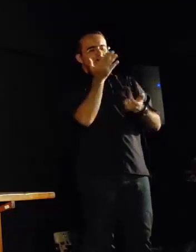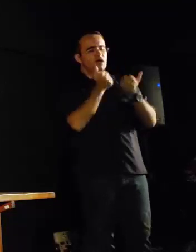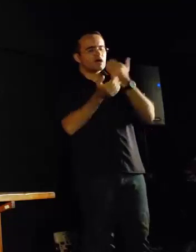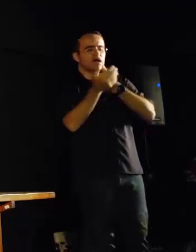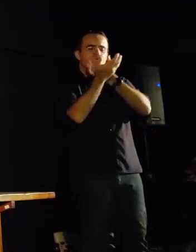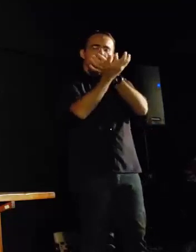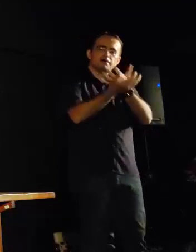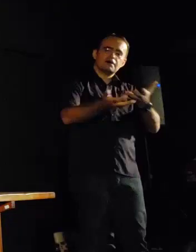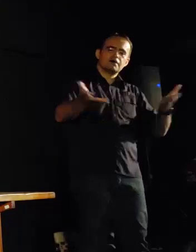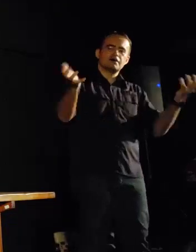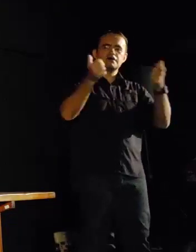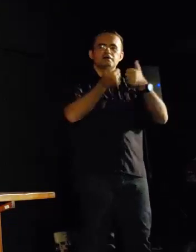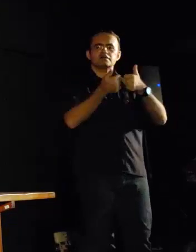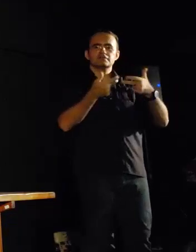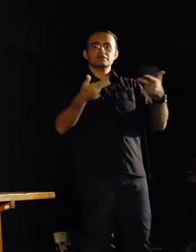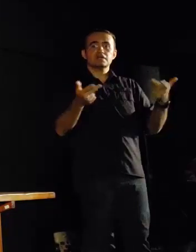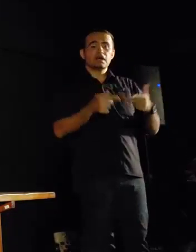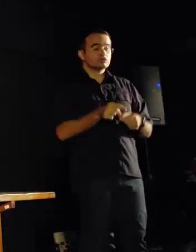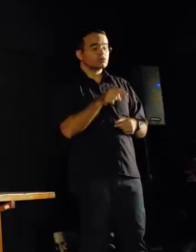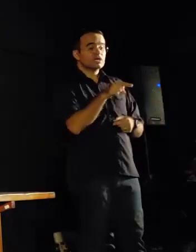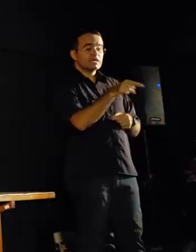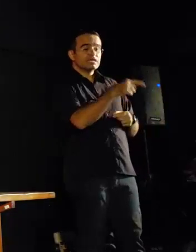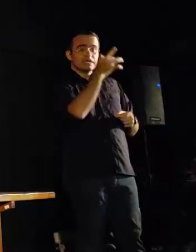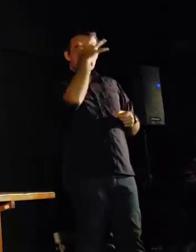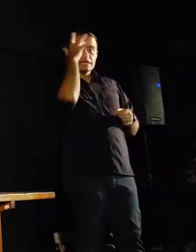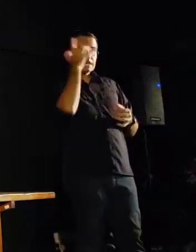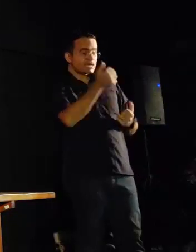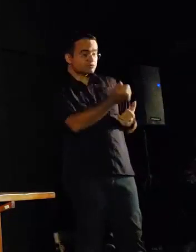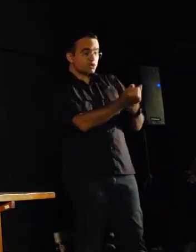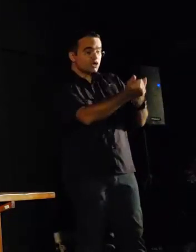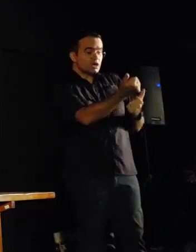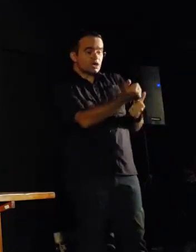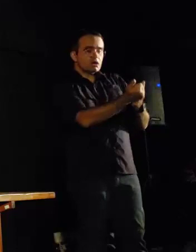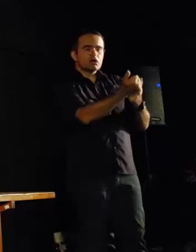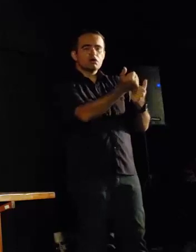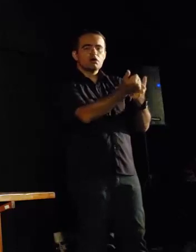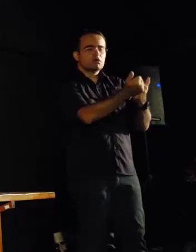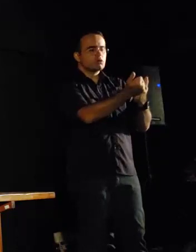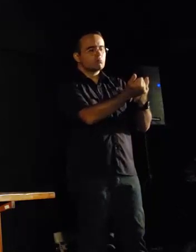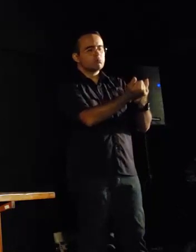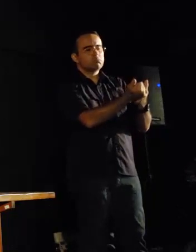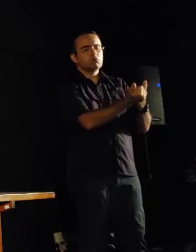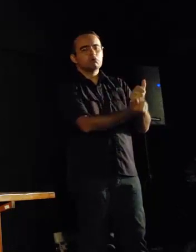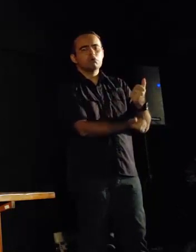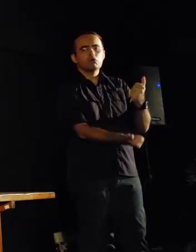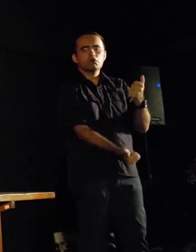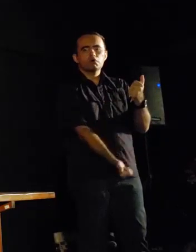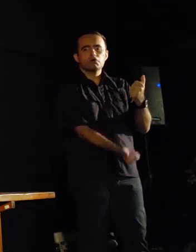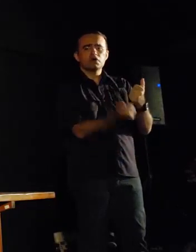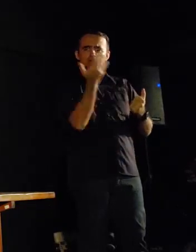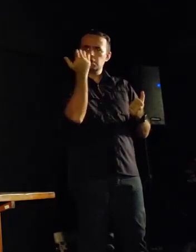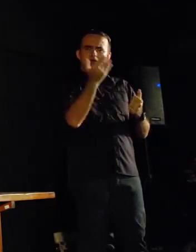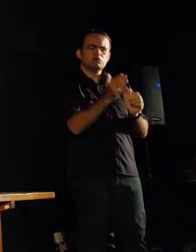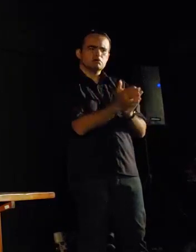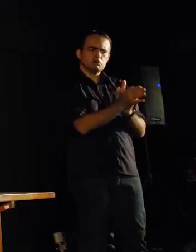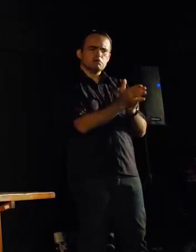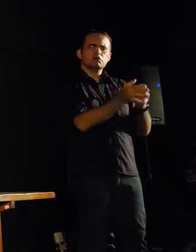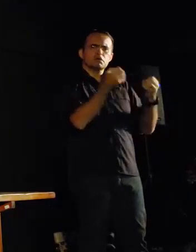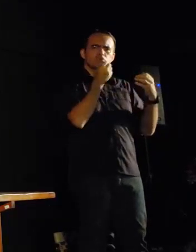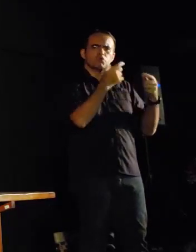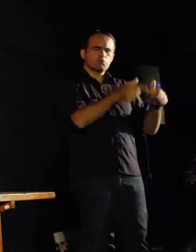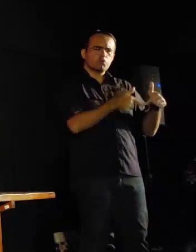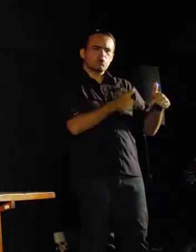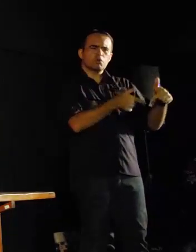vai tirando toda a adesão, vai quebrando o que era uma tradição nesse país, uma tradição louvável nesse país, que